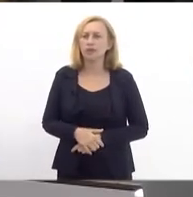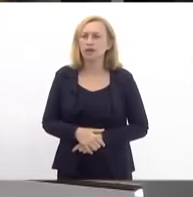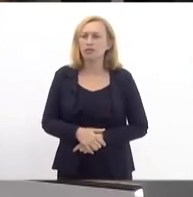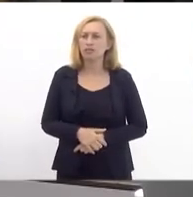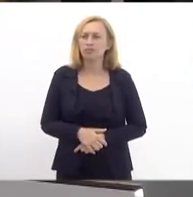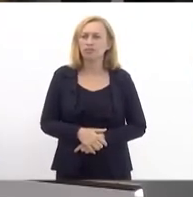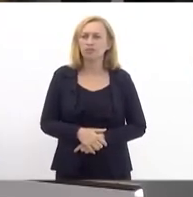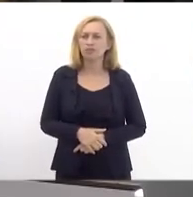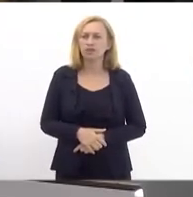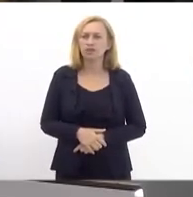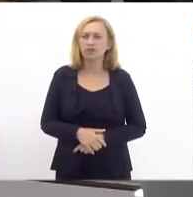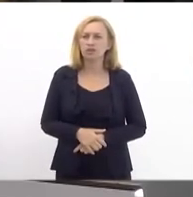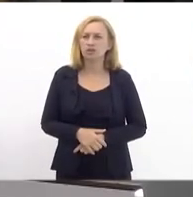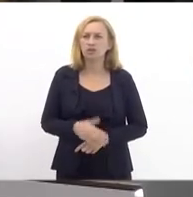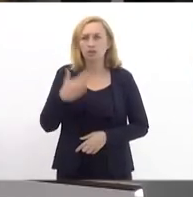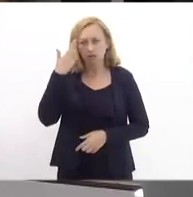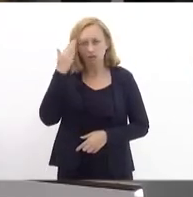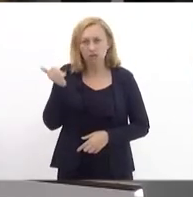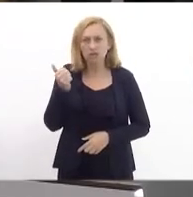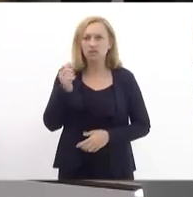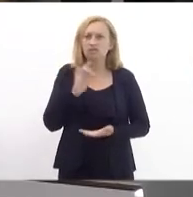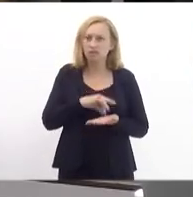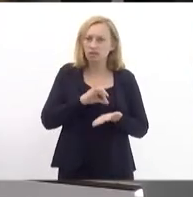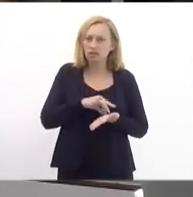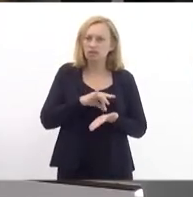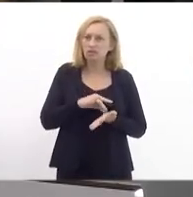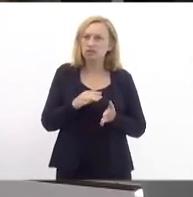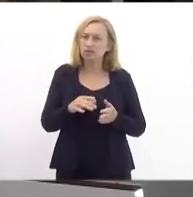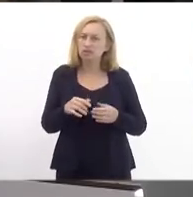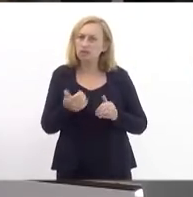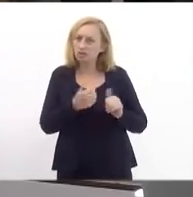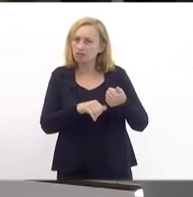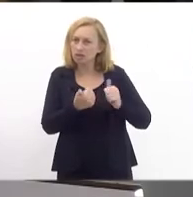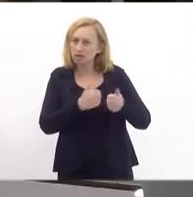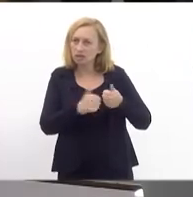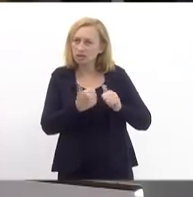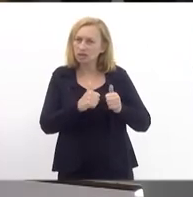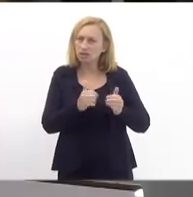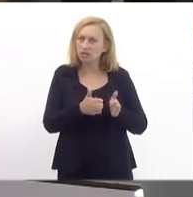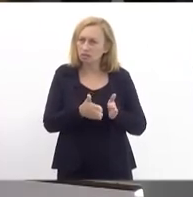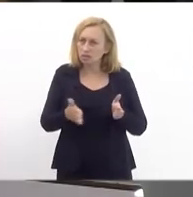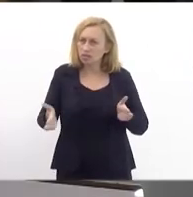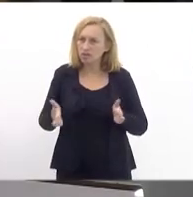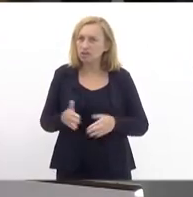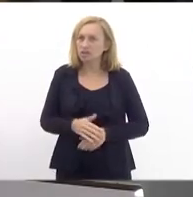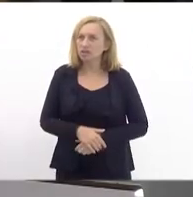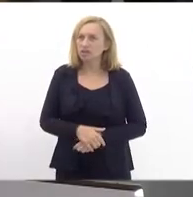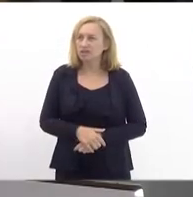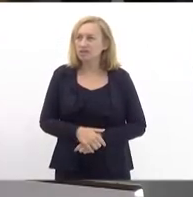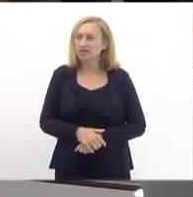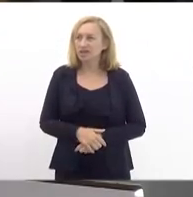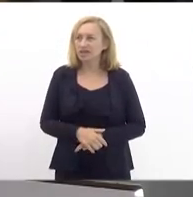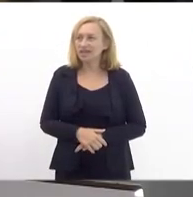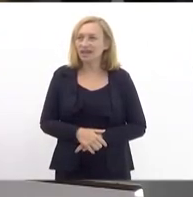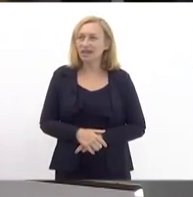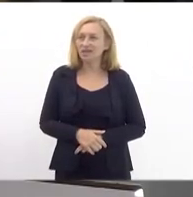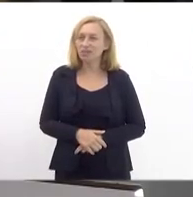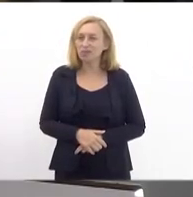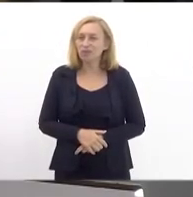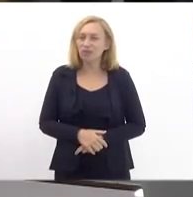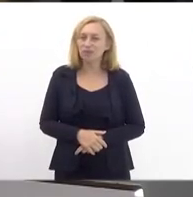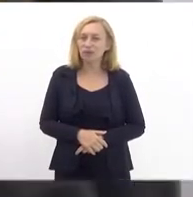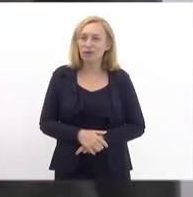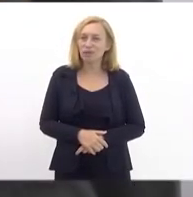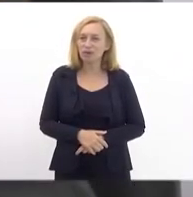eu só sei que a gente realmente está avaliando, mas está em processo ainda, da revisão ordinária.